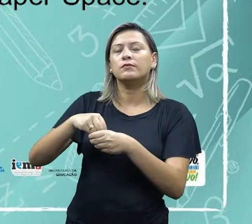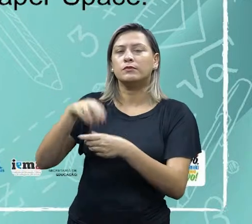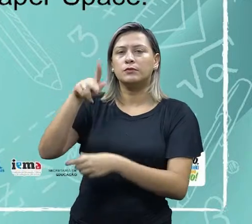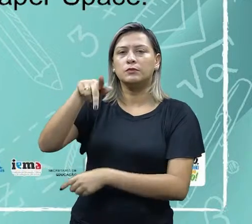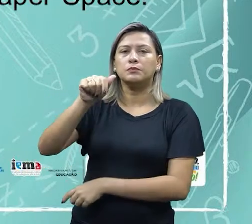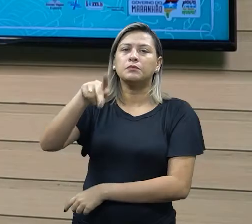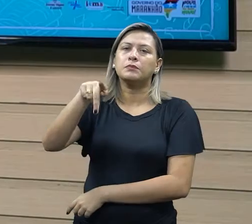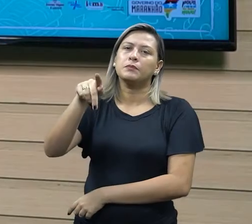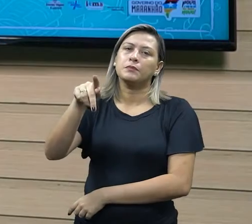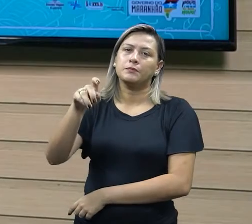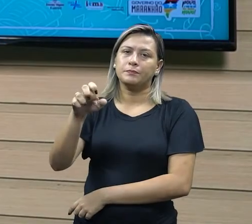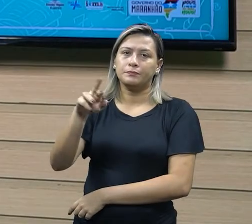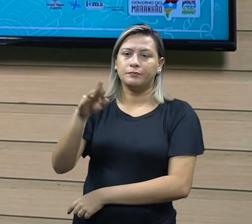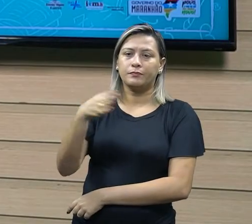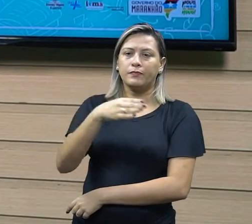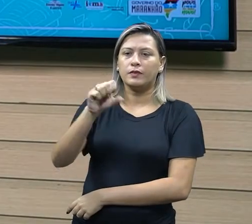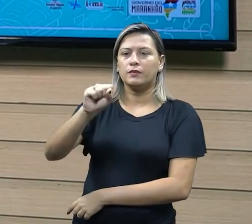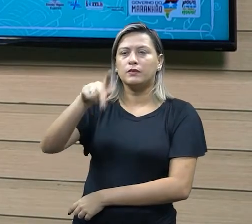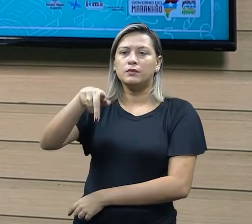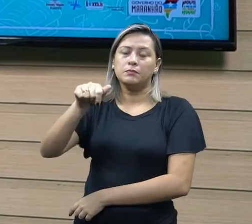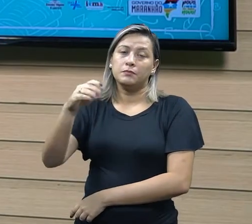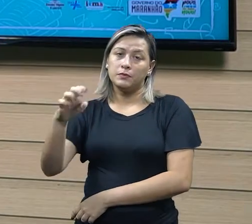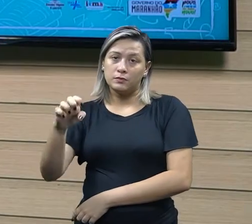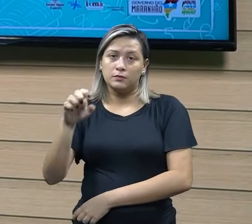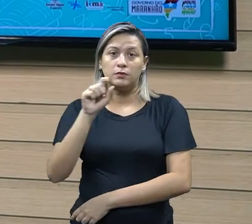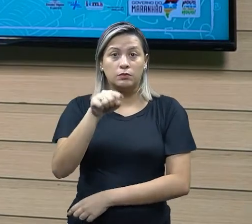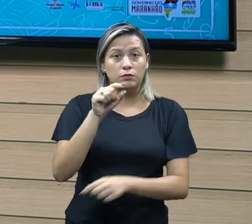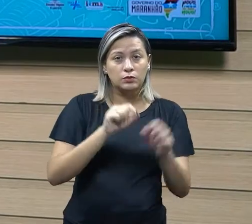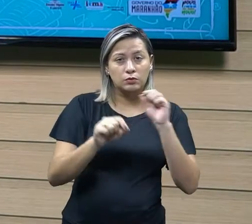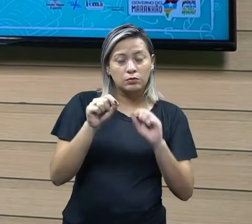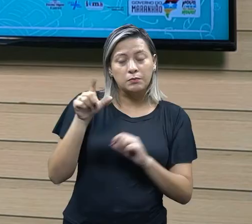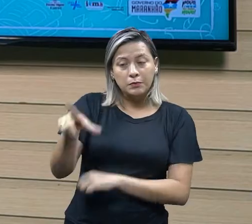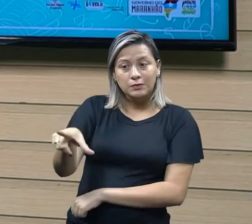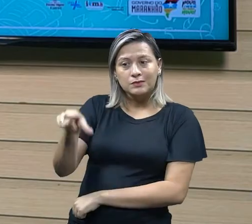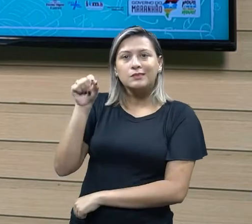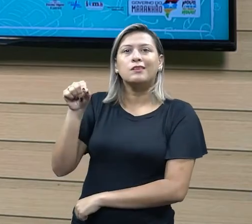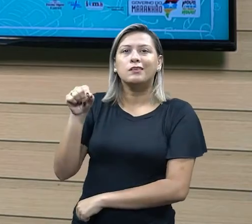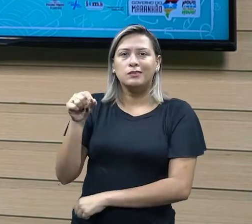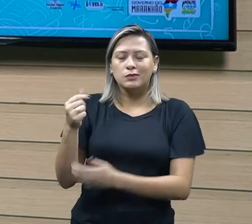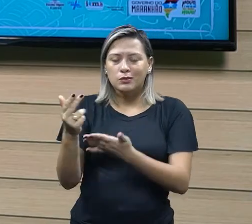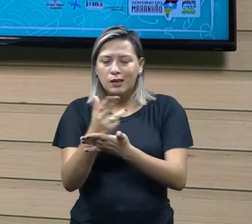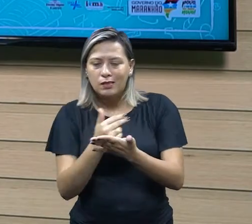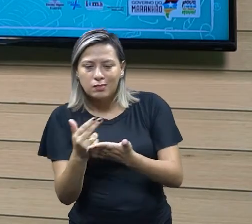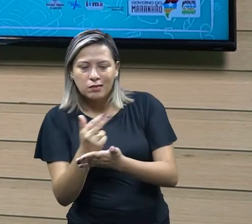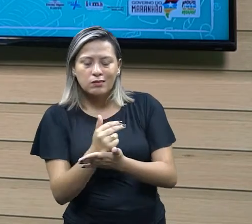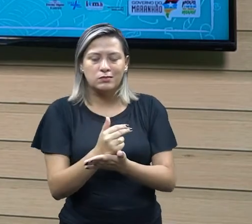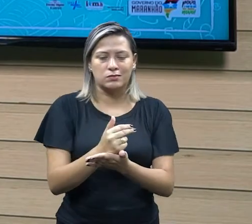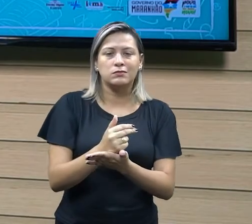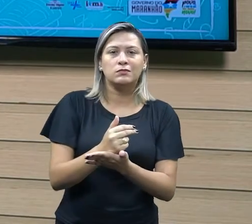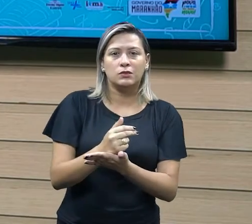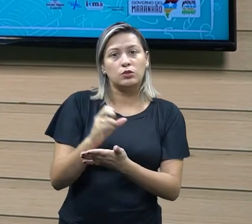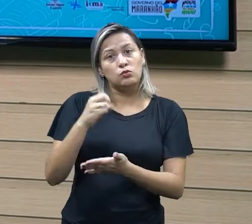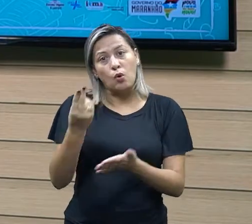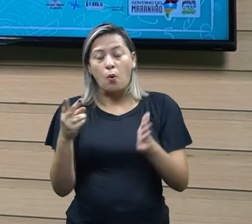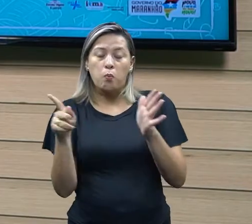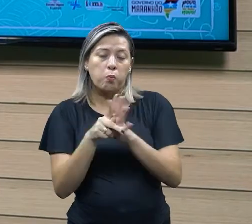Paper Space. O Paper Space é aquele que você pode selecionar partes do desenho ou ainda o próprio desenho